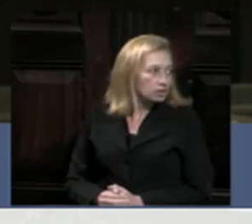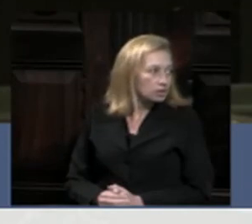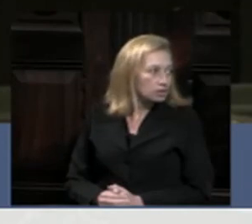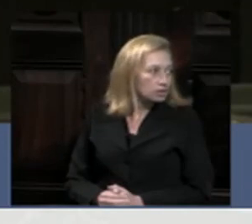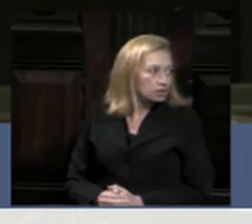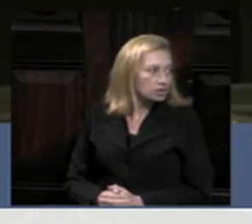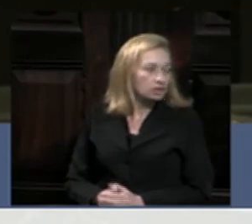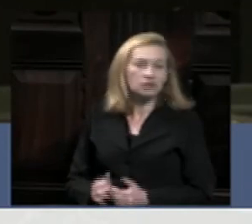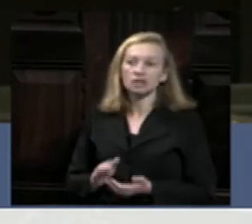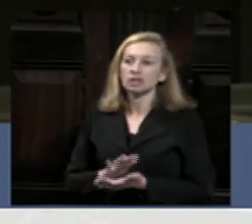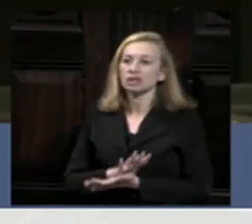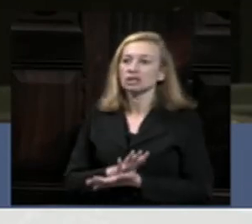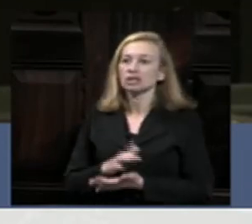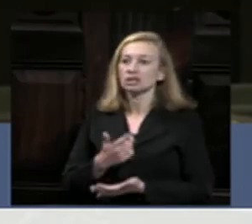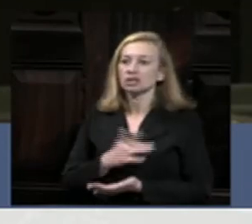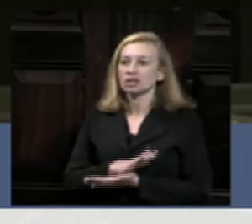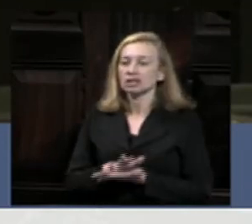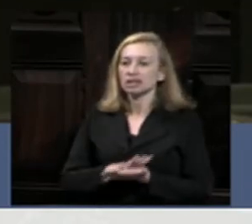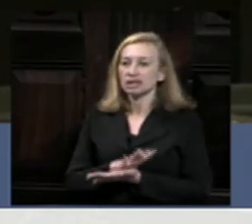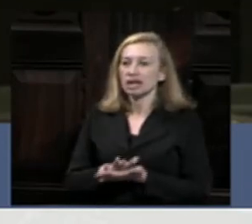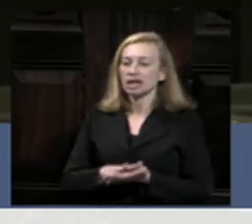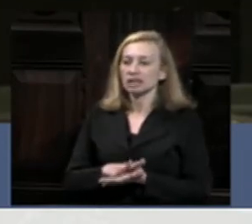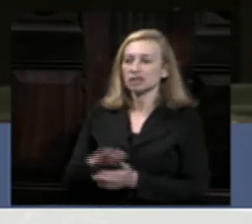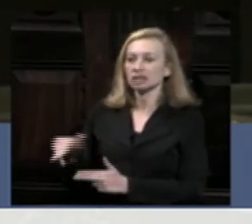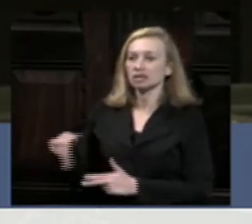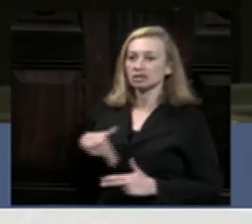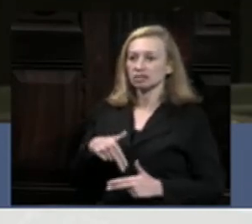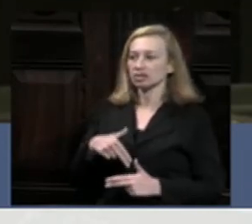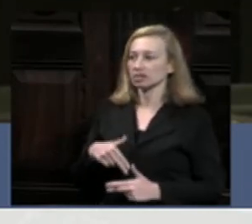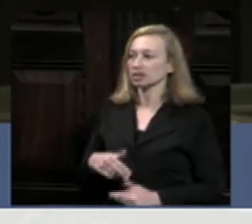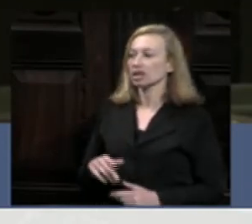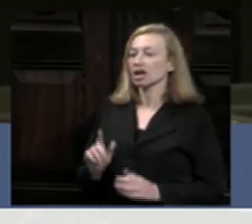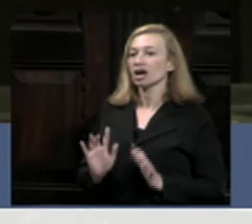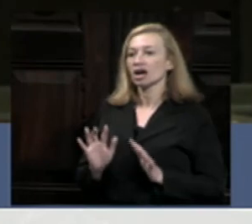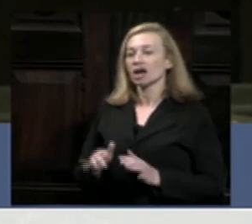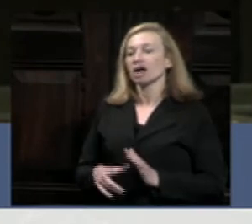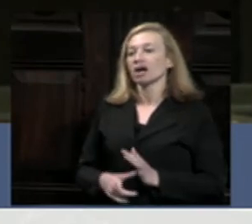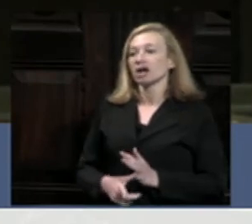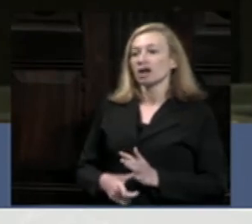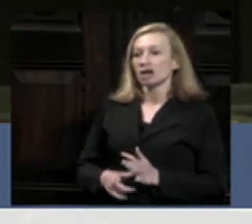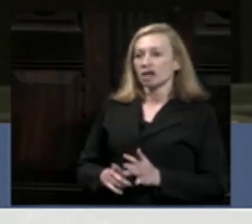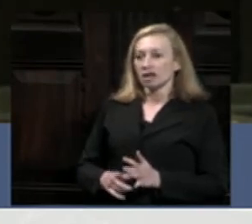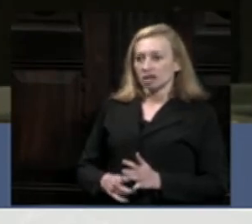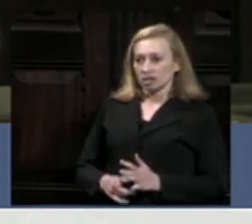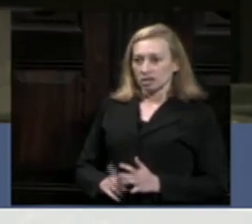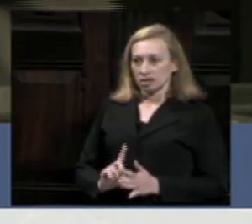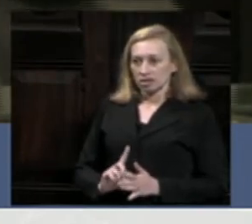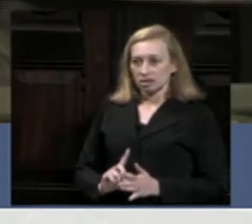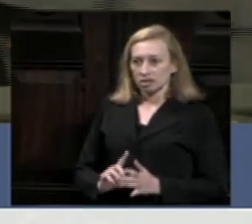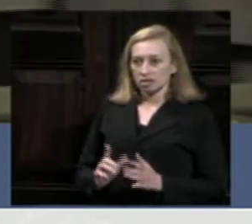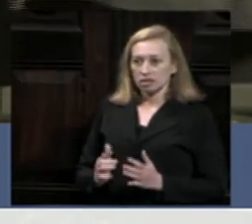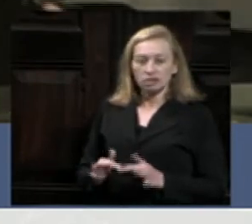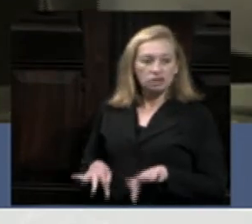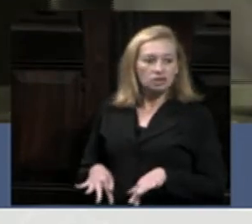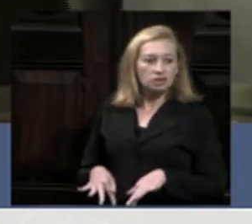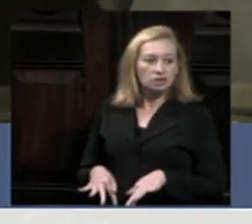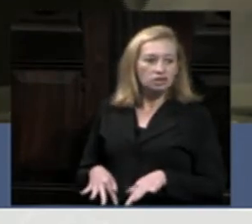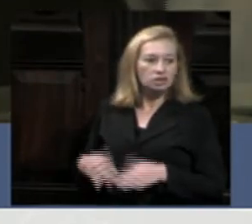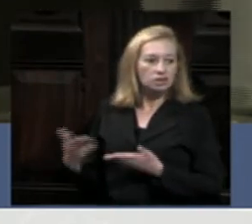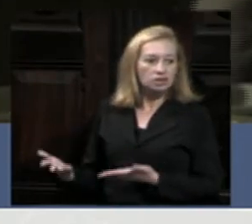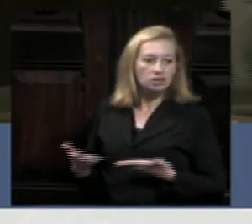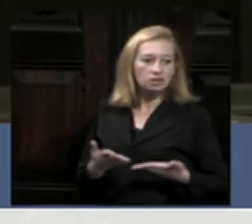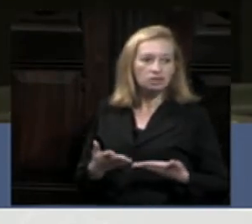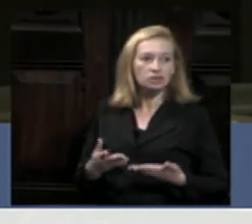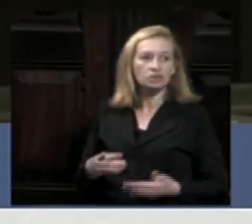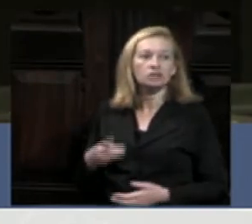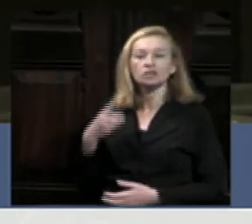Não havendo mais nenhum orador inscrito, antes da presidência encerrar a presente sessão, convoca os senhores deputados para a sessão ordinária